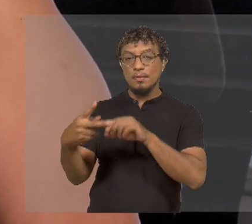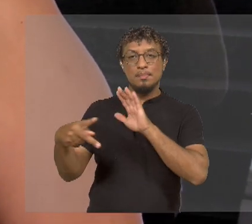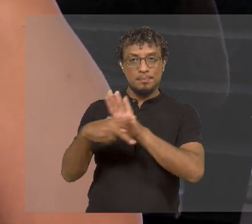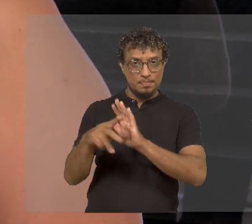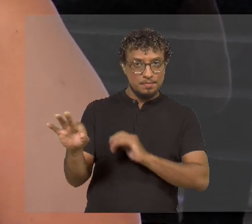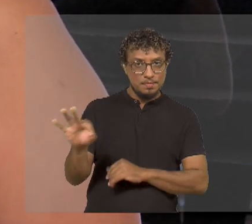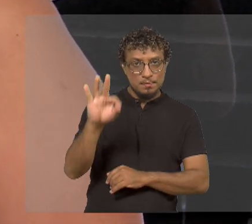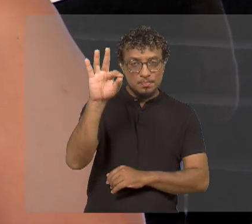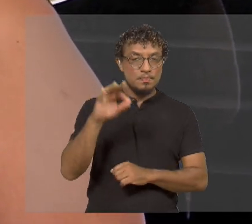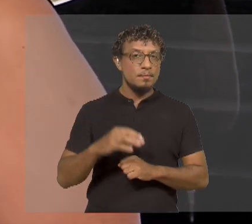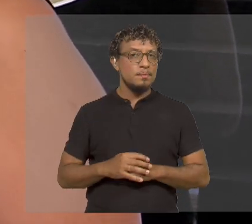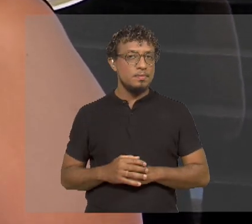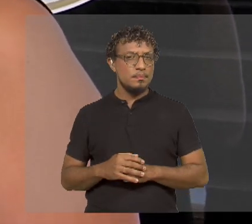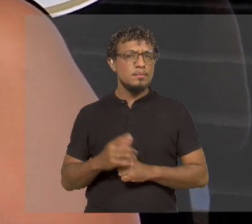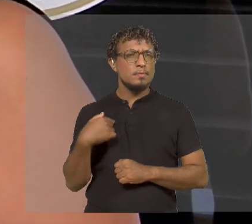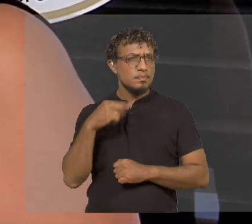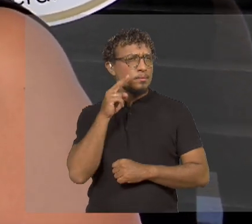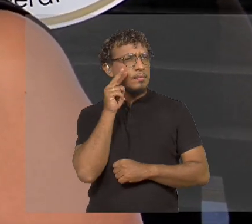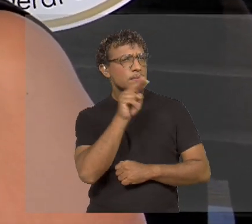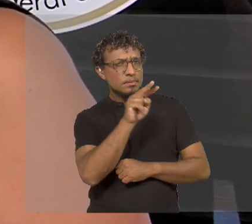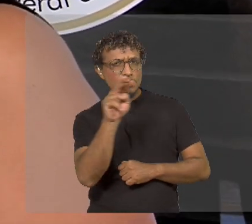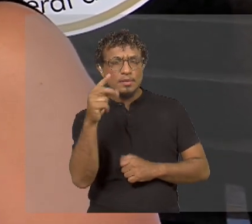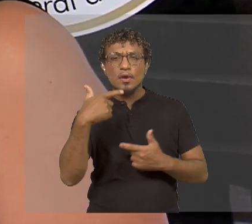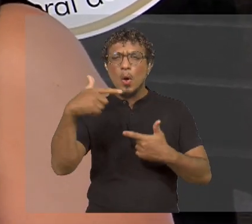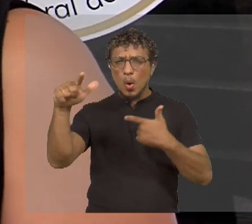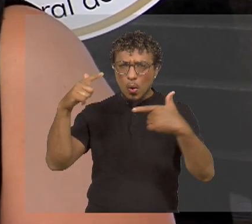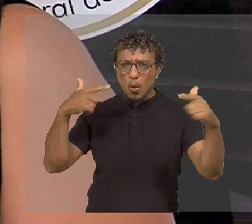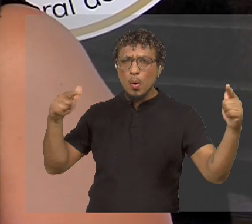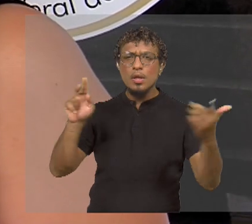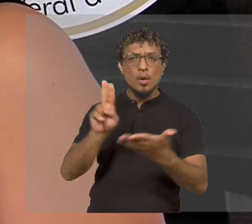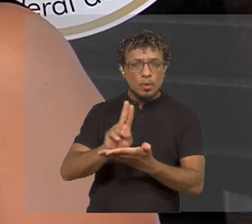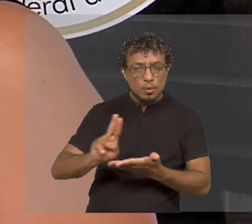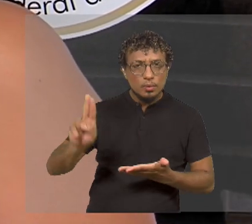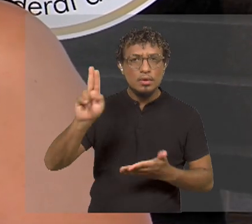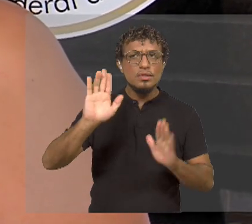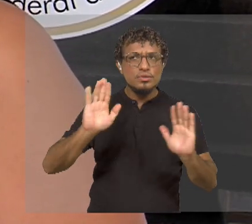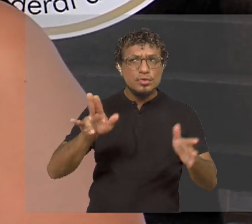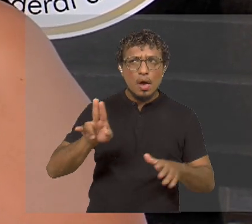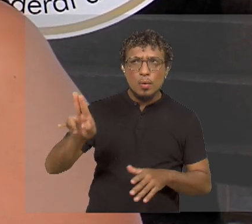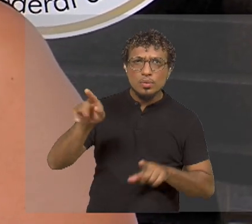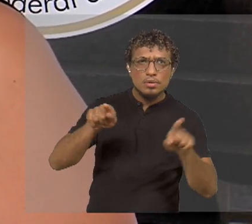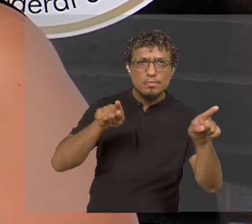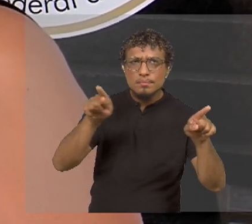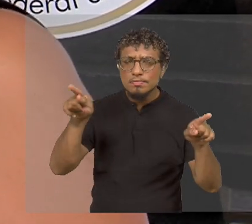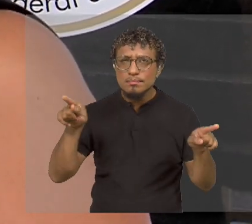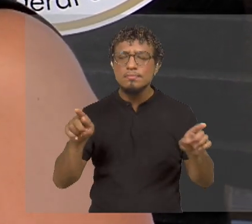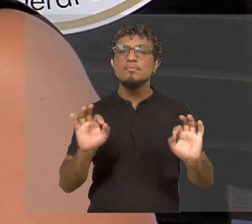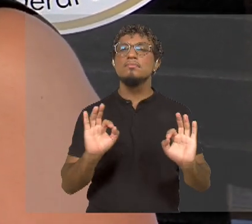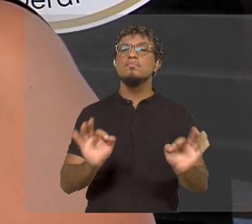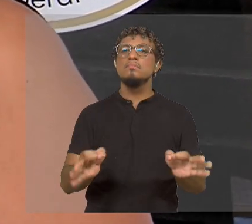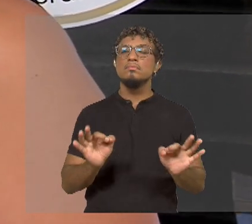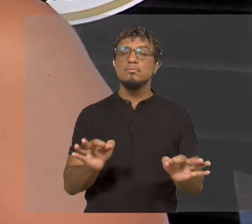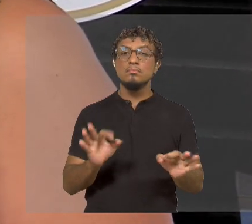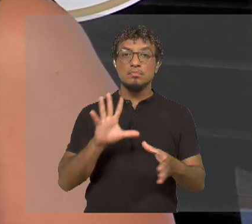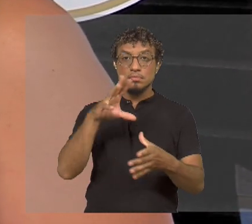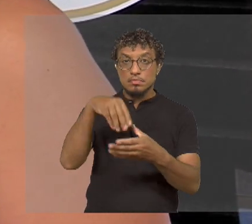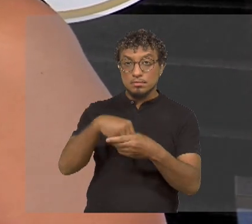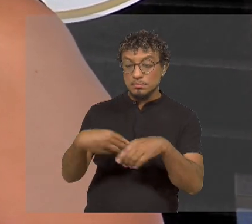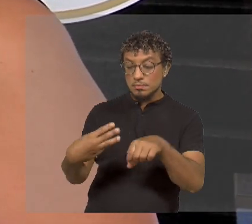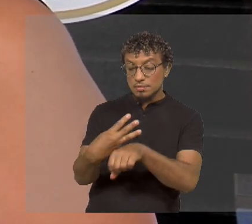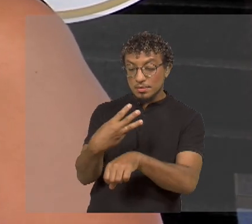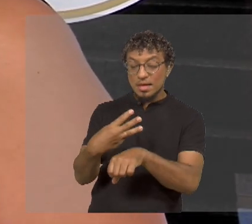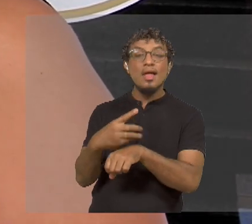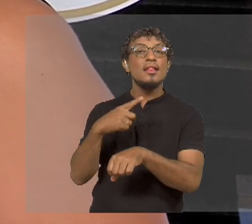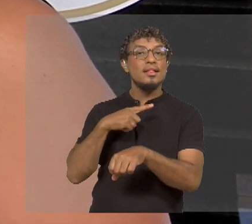Maranhão. Nós olhamos em outras universidades que esse canal já era utilizado, né? No WhatsApp agora